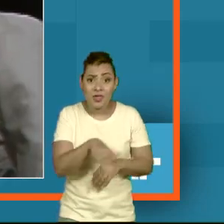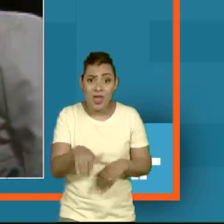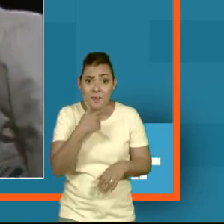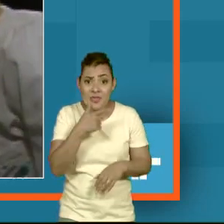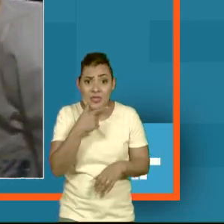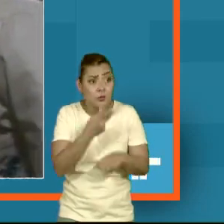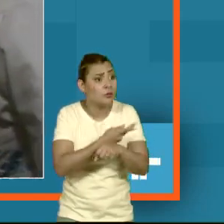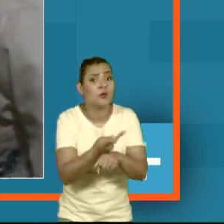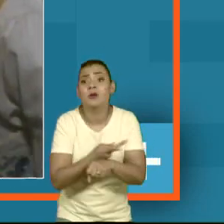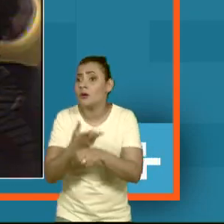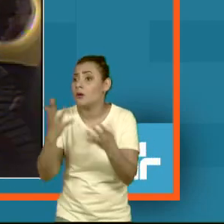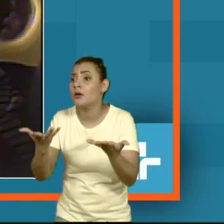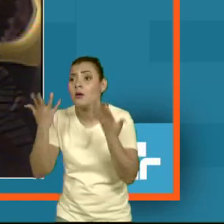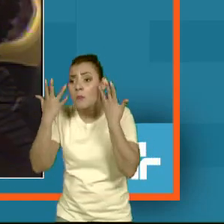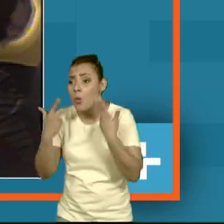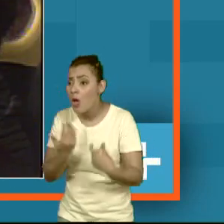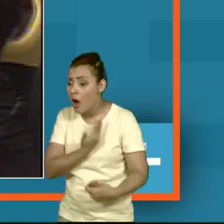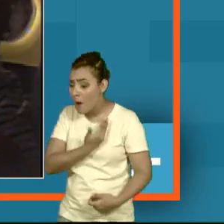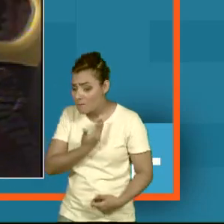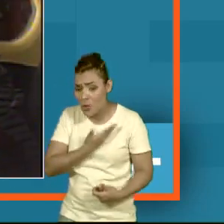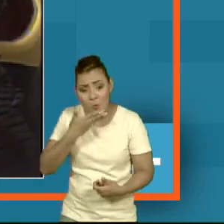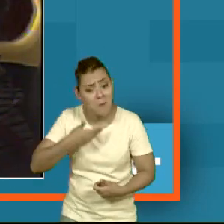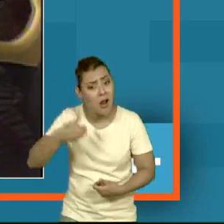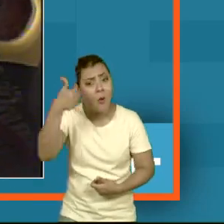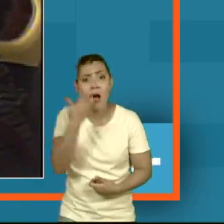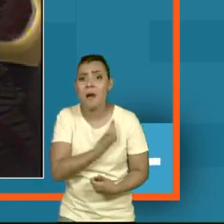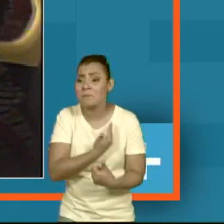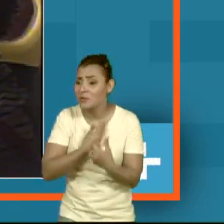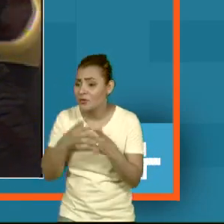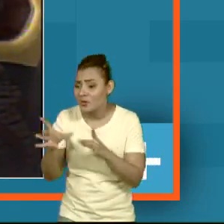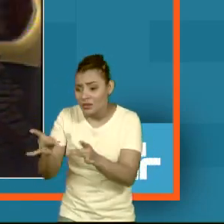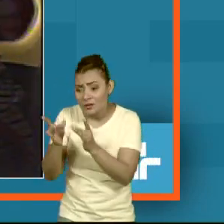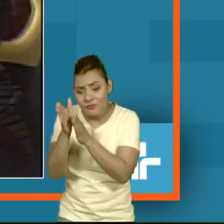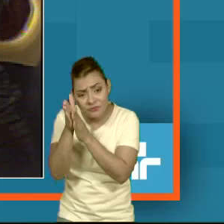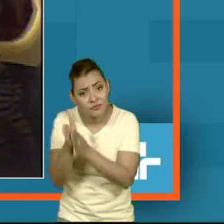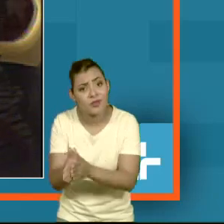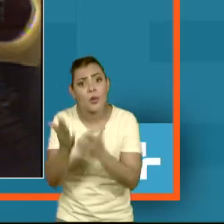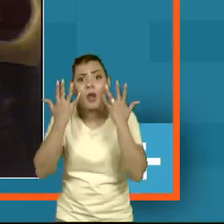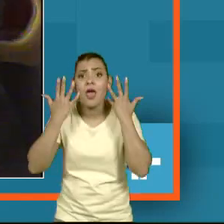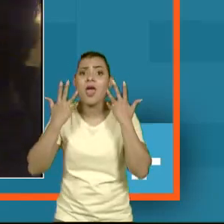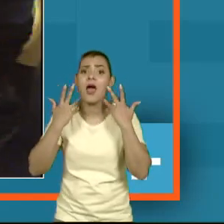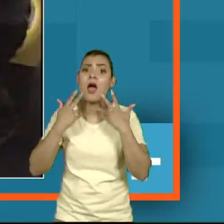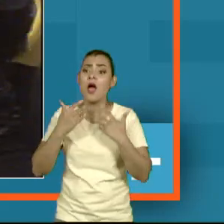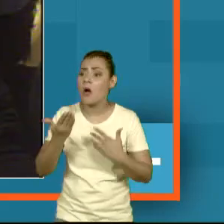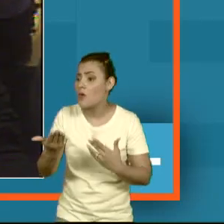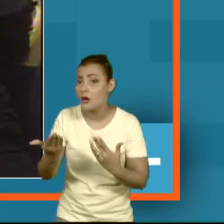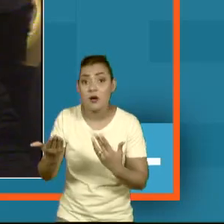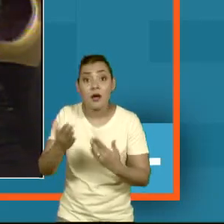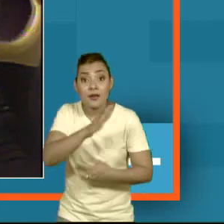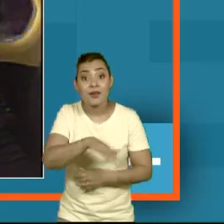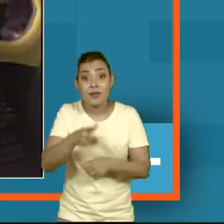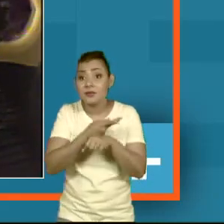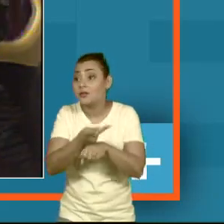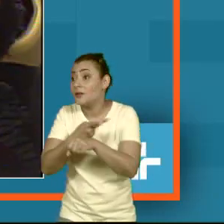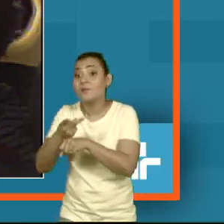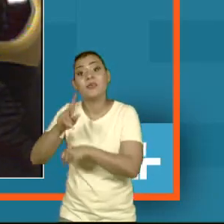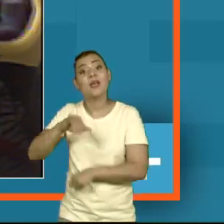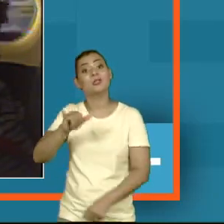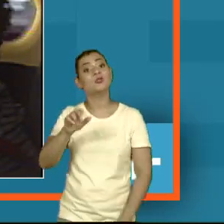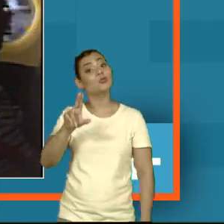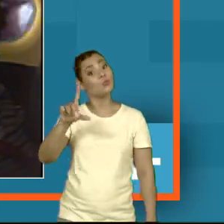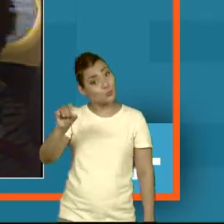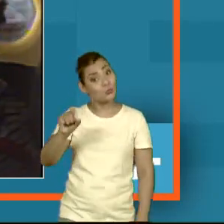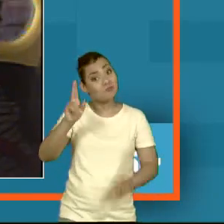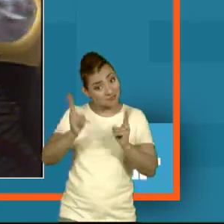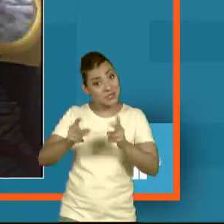criança em busca do seu melhor e mais fiel amigo, que é o Léo, e a criança que está indo atrás é o Júlio, mesmo